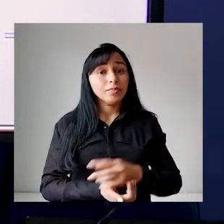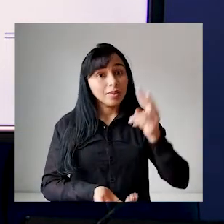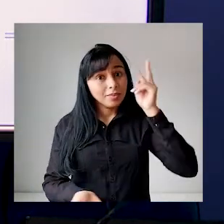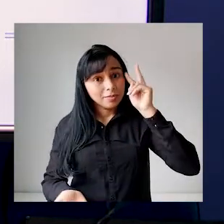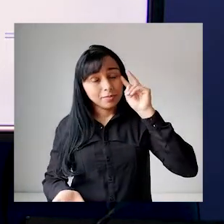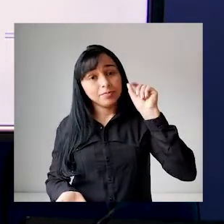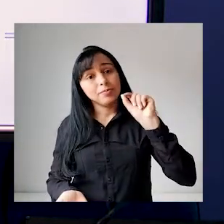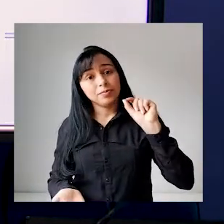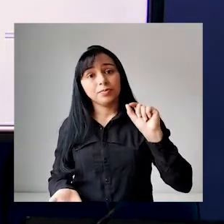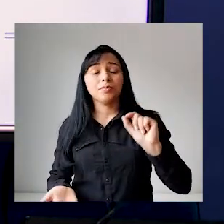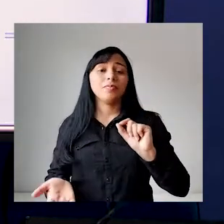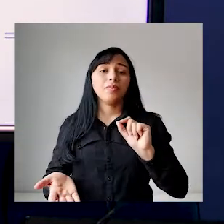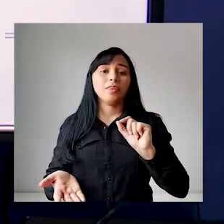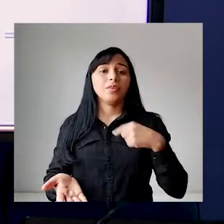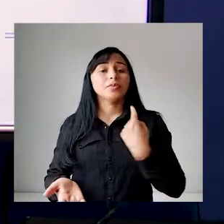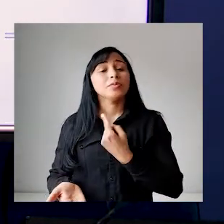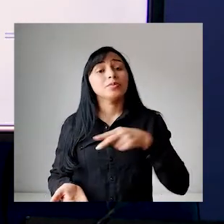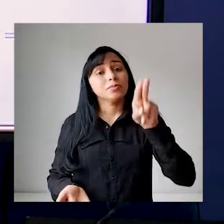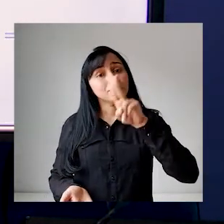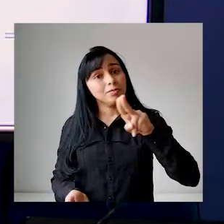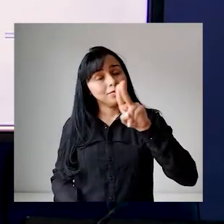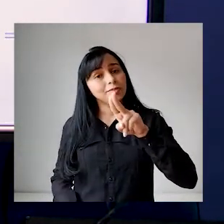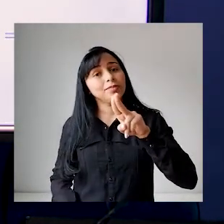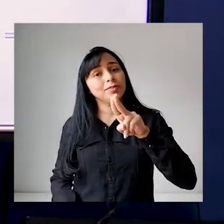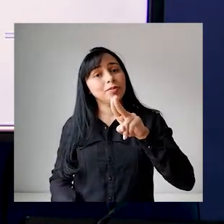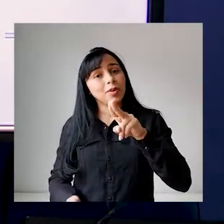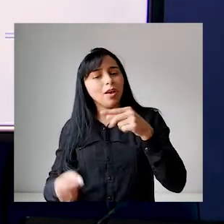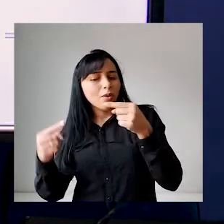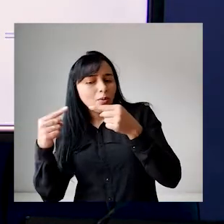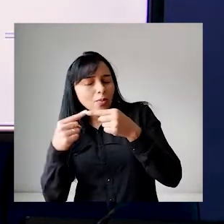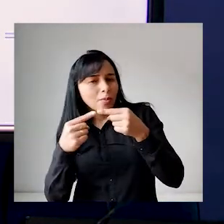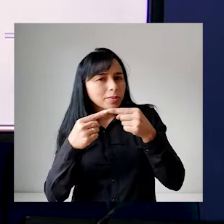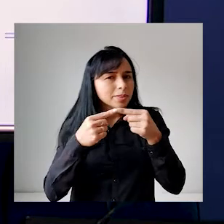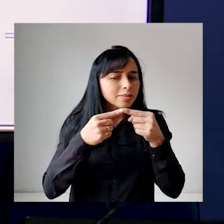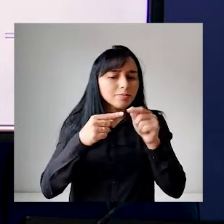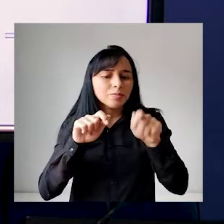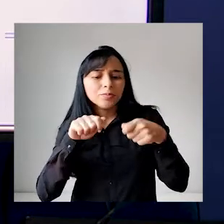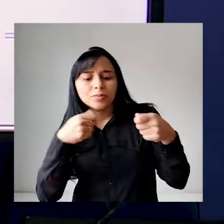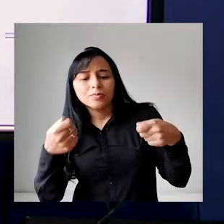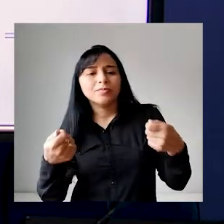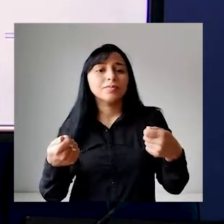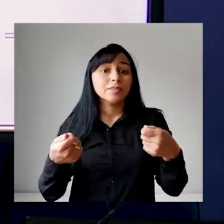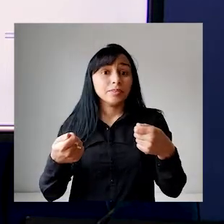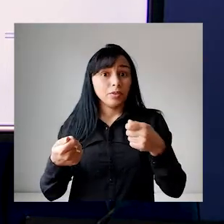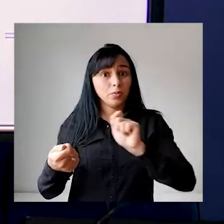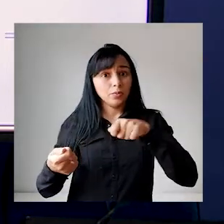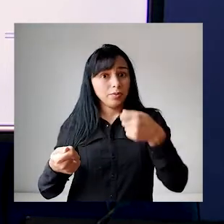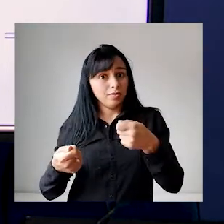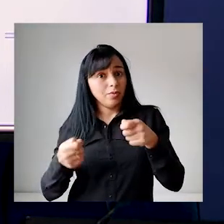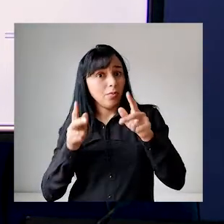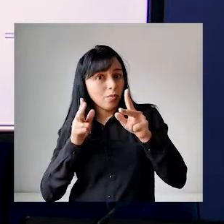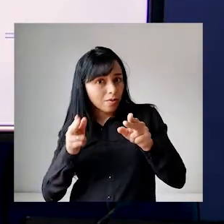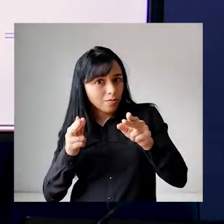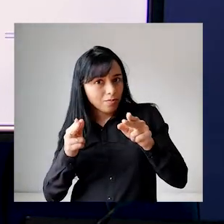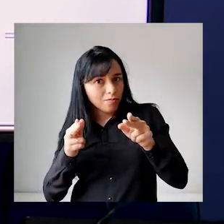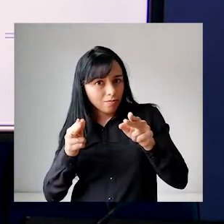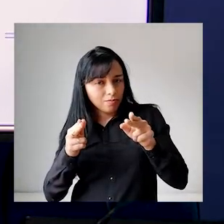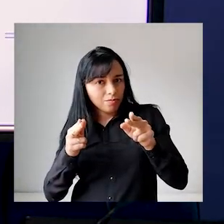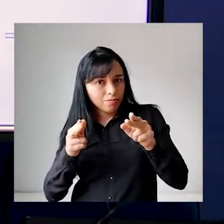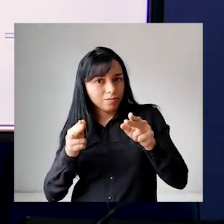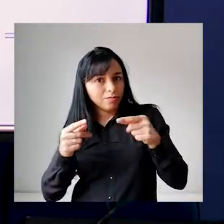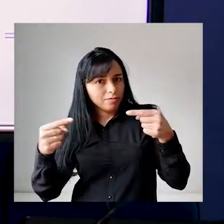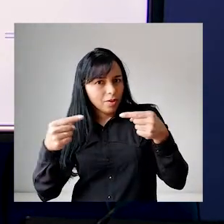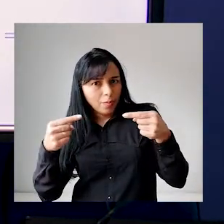lembrando mais uma vez que a gente vai utilizar os jogos de sinais da multiplicação. Sinais iguais, se